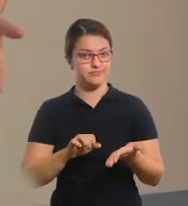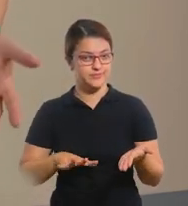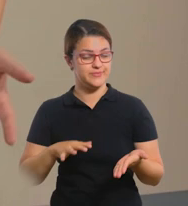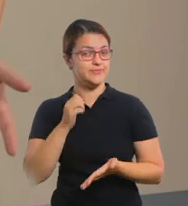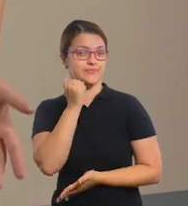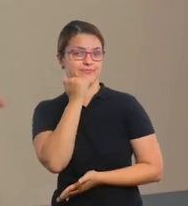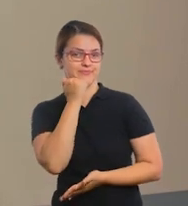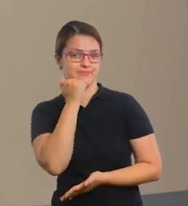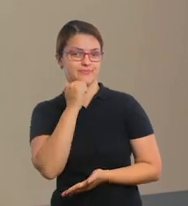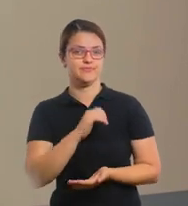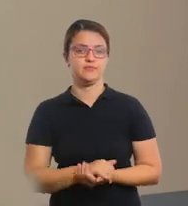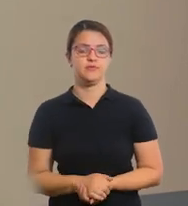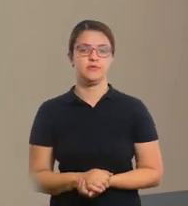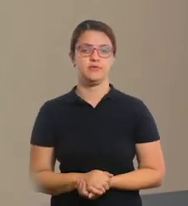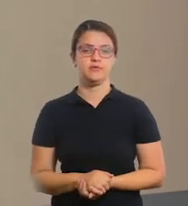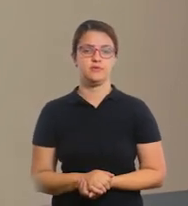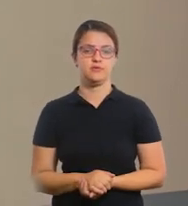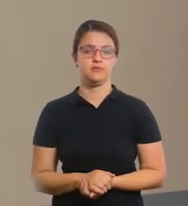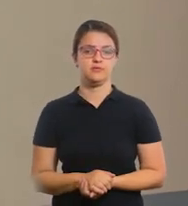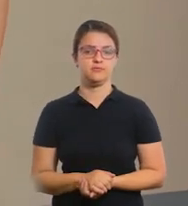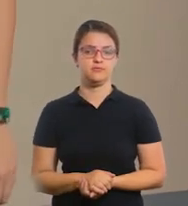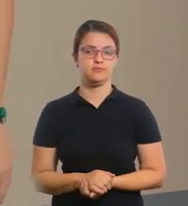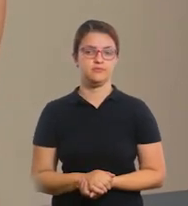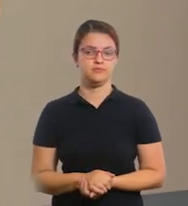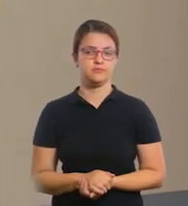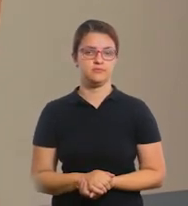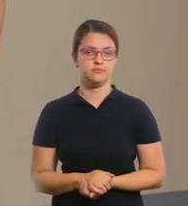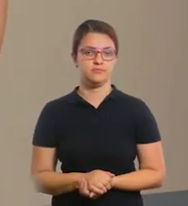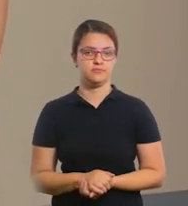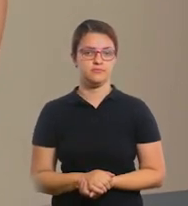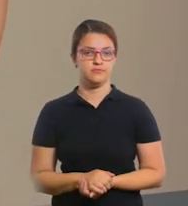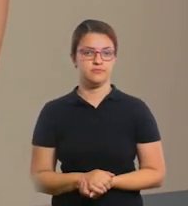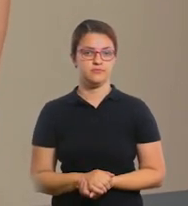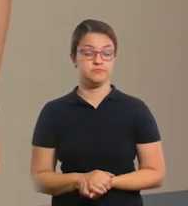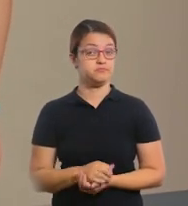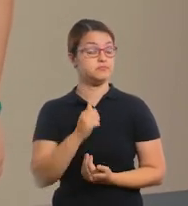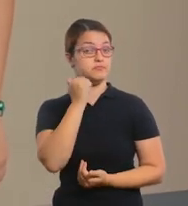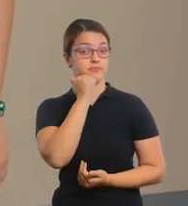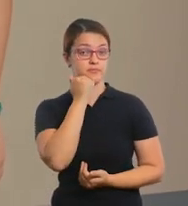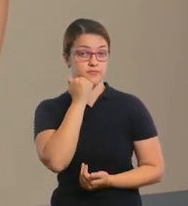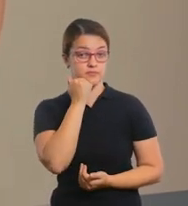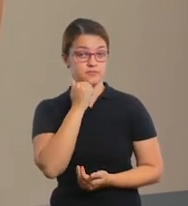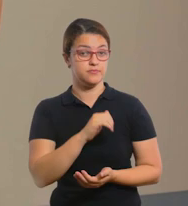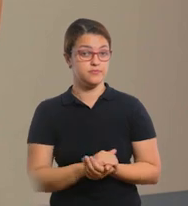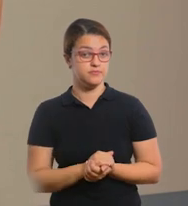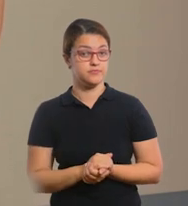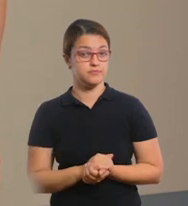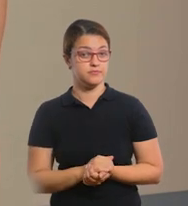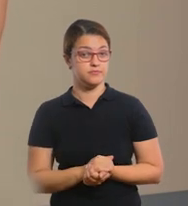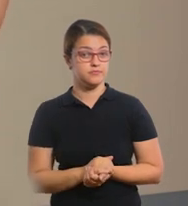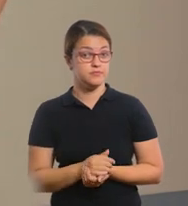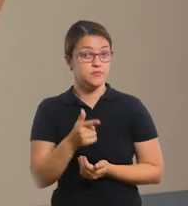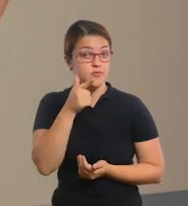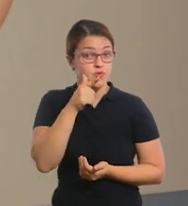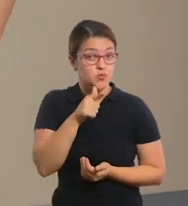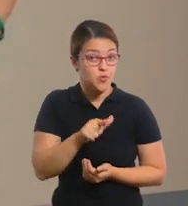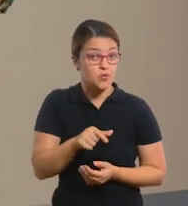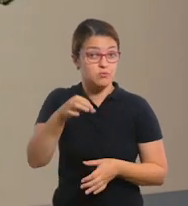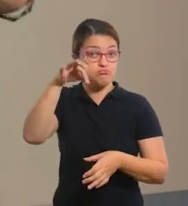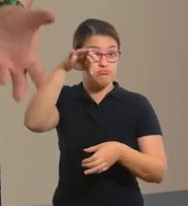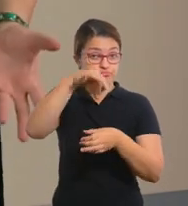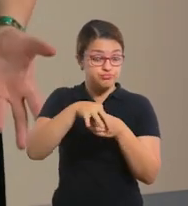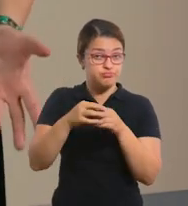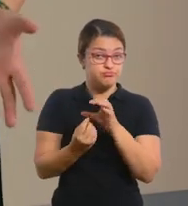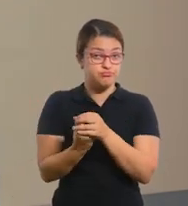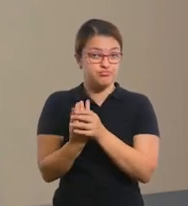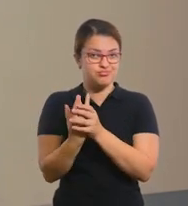agora vamos as atividades de ciências e ciência nós vamos falar novamente